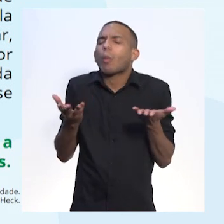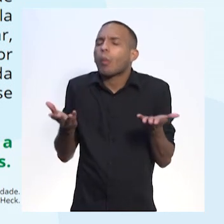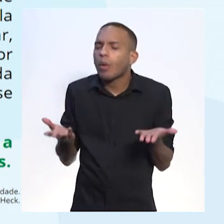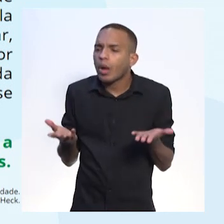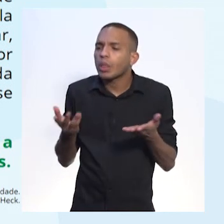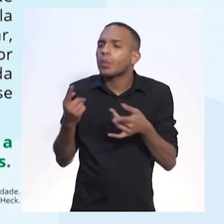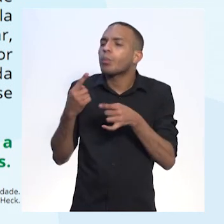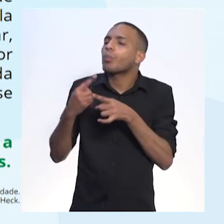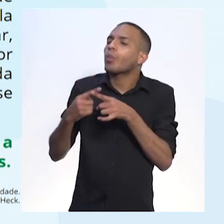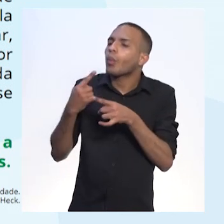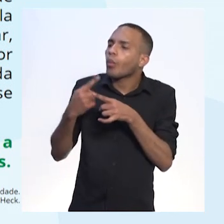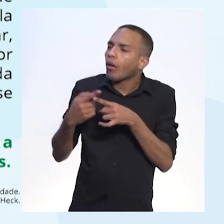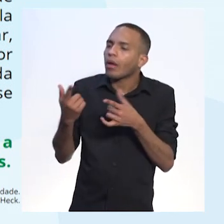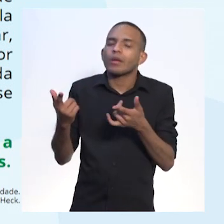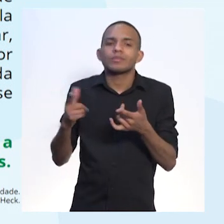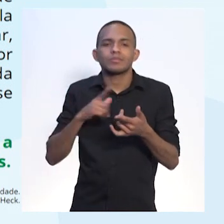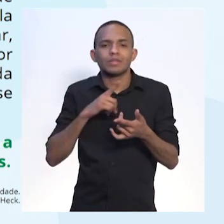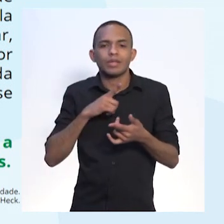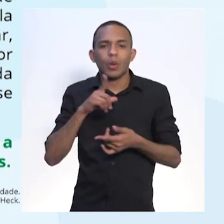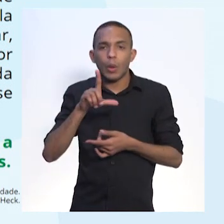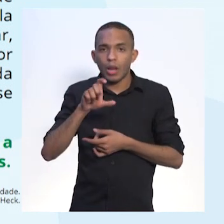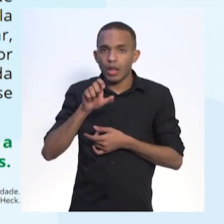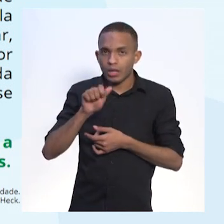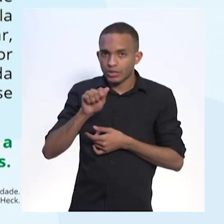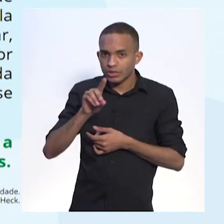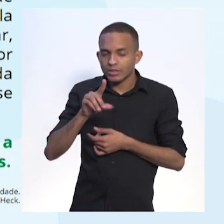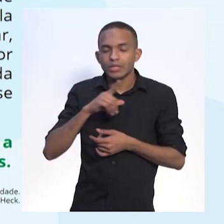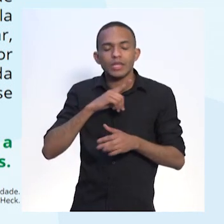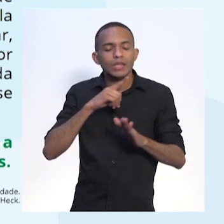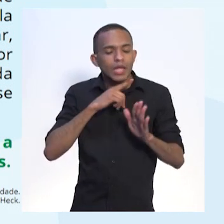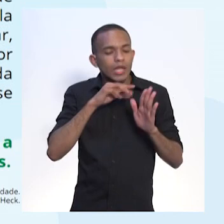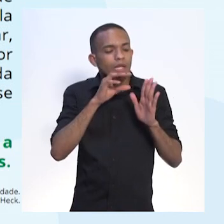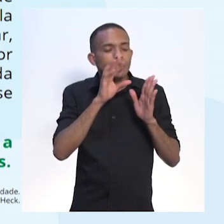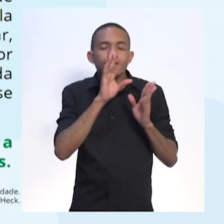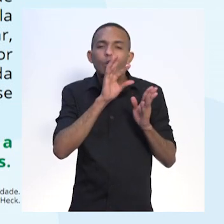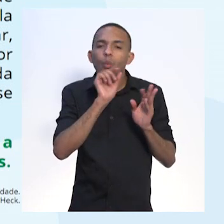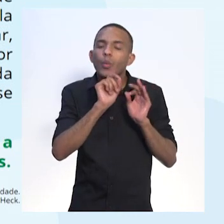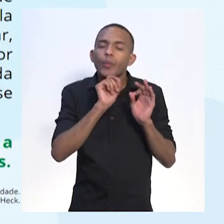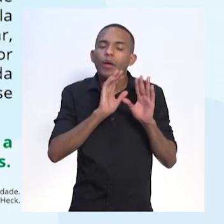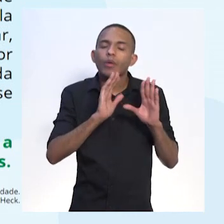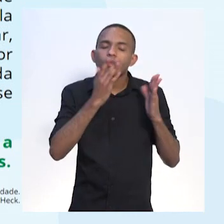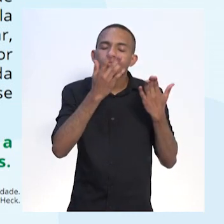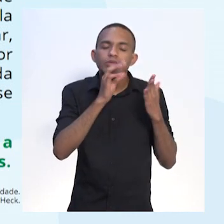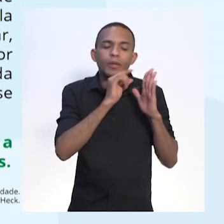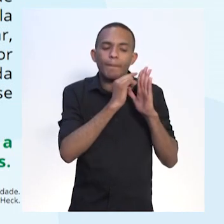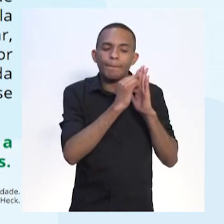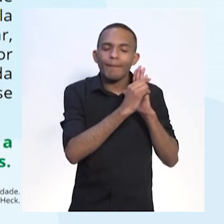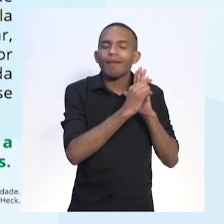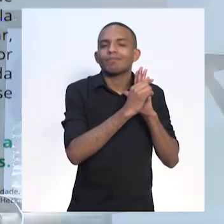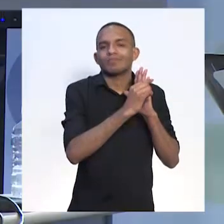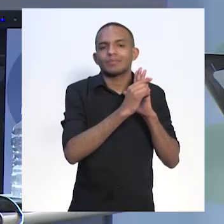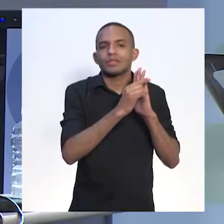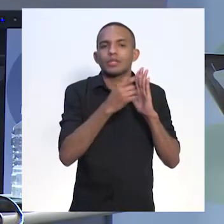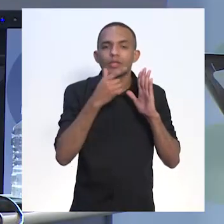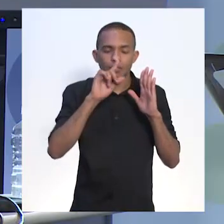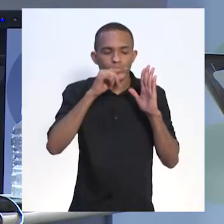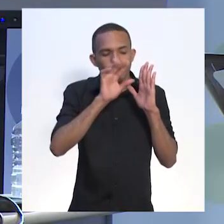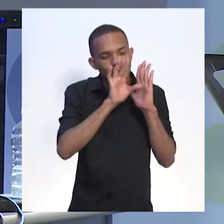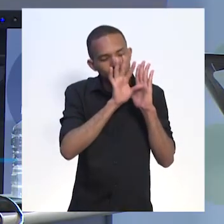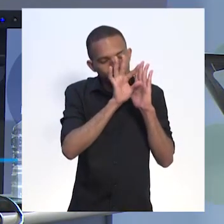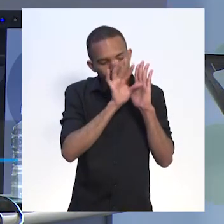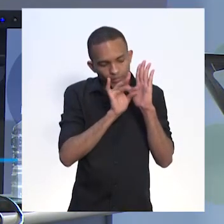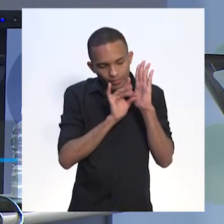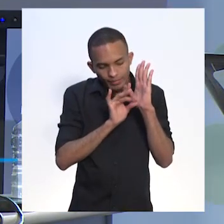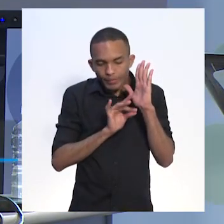normalmente, o lead ele tem uma introduçãozinha do que já vai acontecer. O corpo da notícia dá mais detalhes,